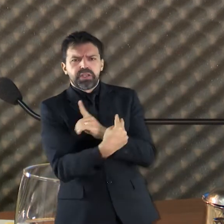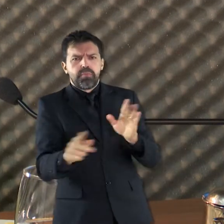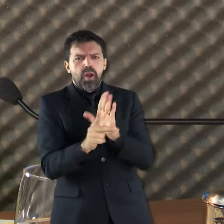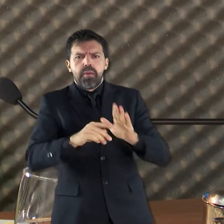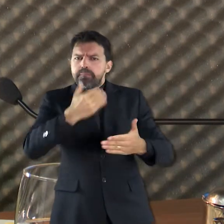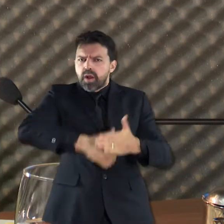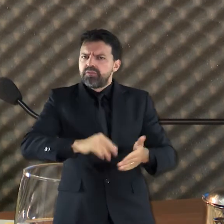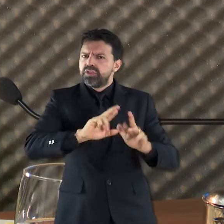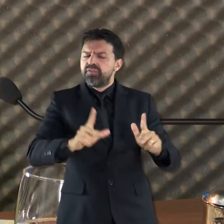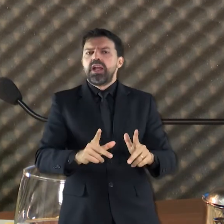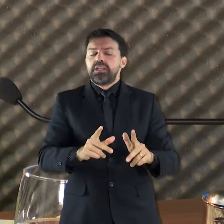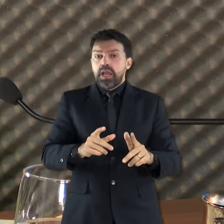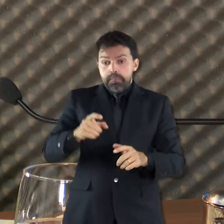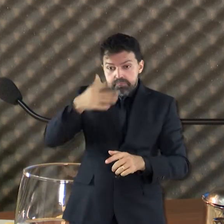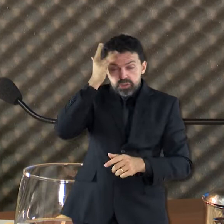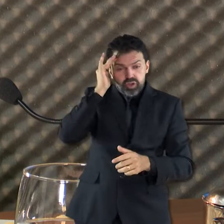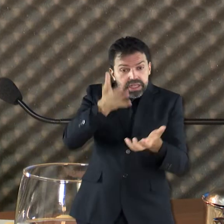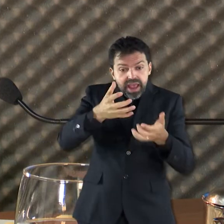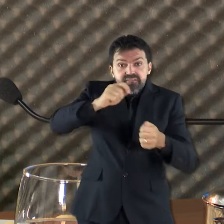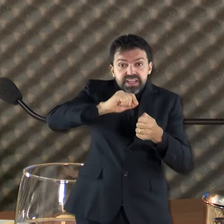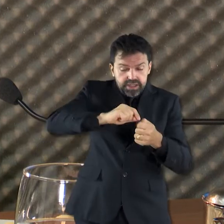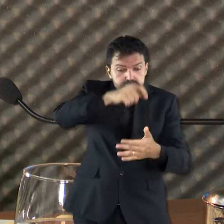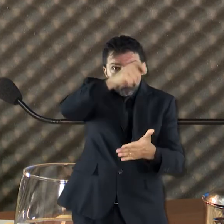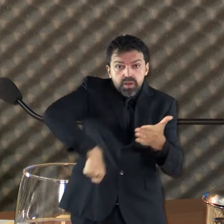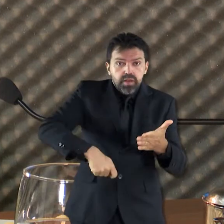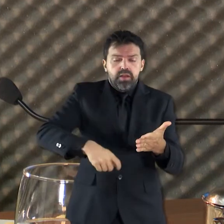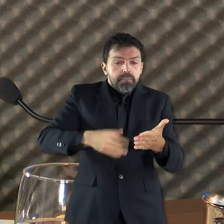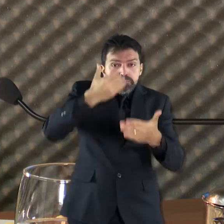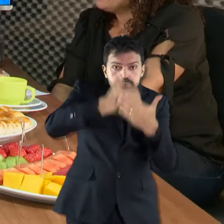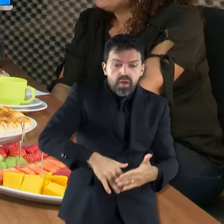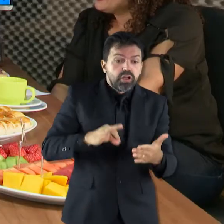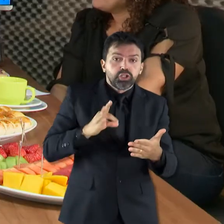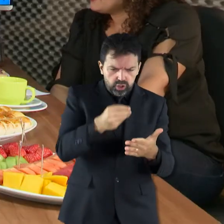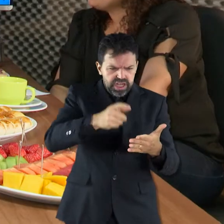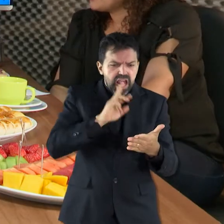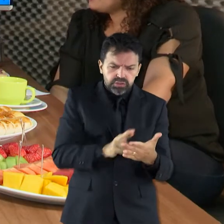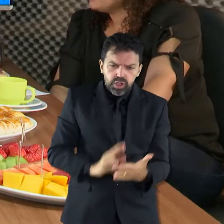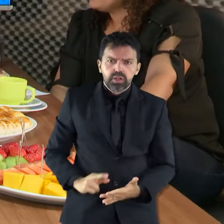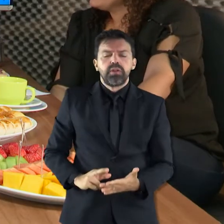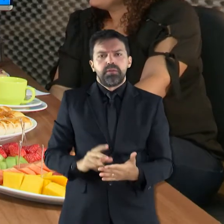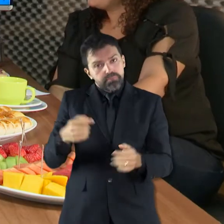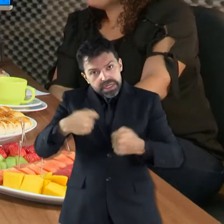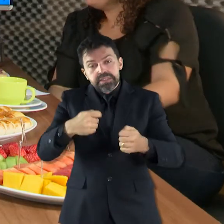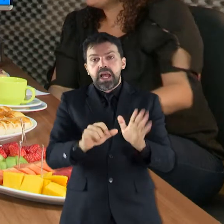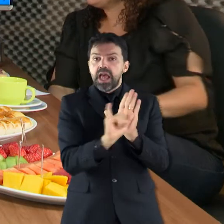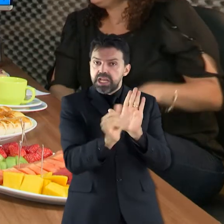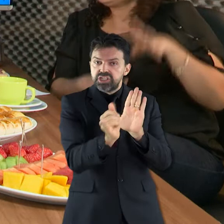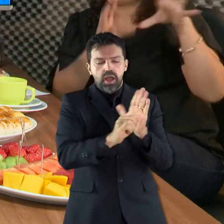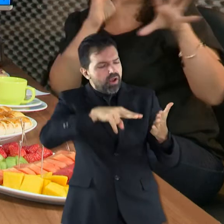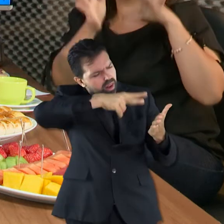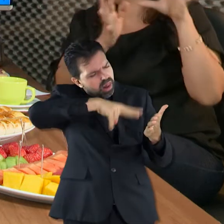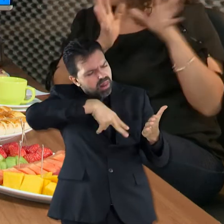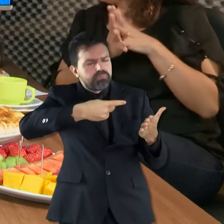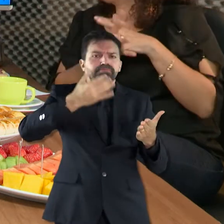muitas vezes a pessoa se preocupa em fazer a prova toda, eu me preocupava em fechar matéria por matéria. Até então, isso tem que ver, né? Tem que ler bem o edital, né? Tem que ler o edital. Para ver o que é que